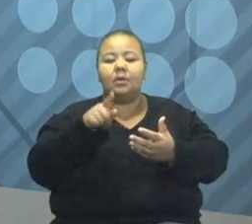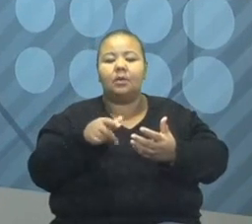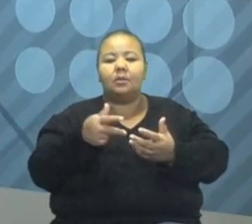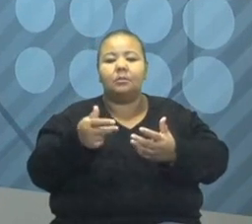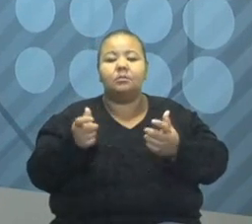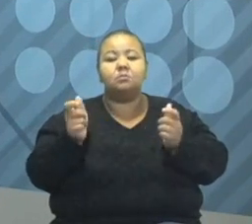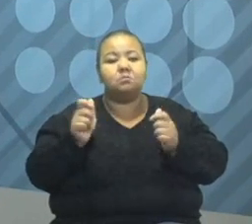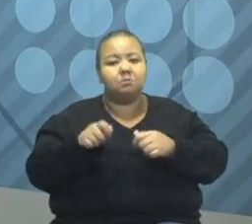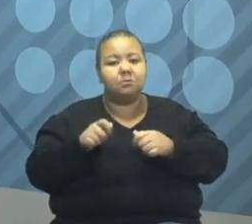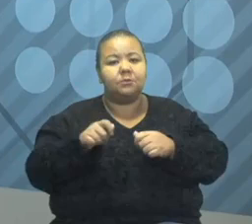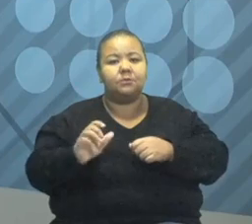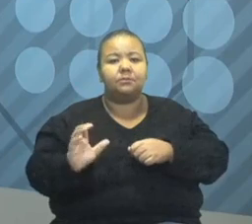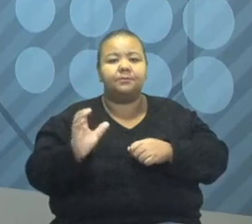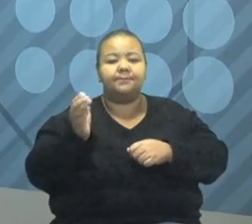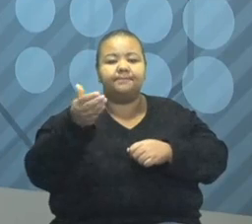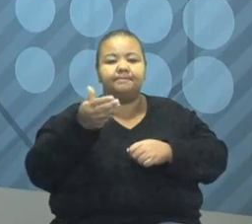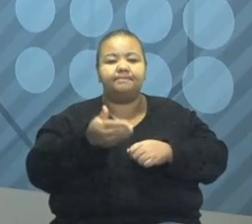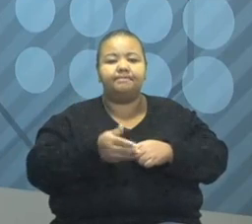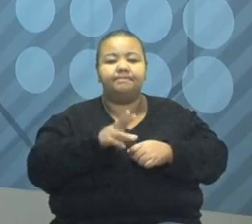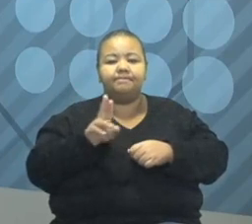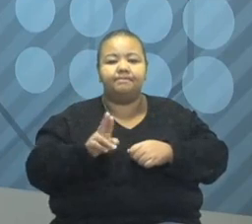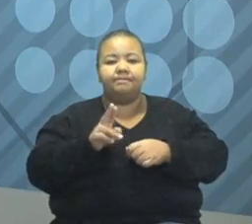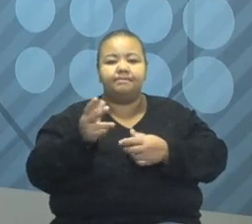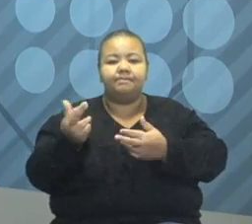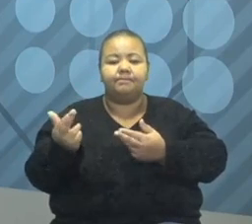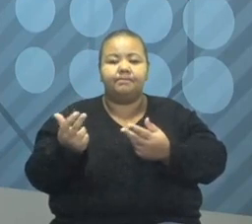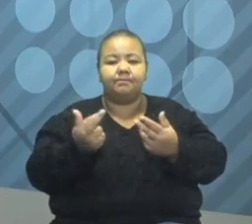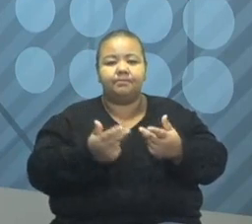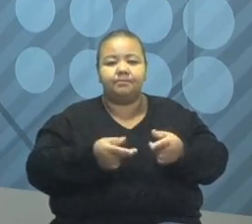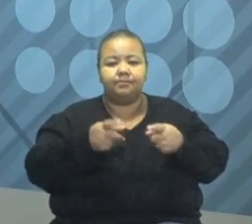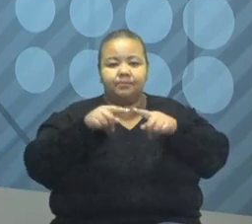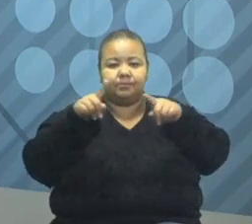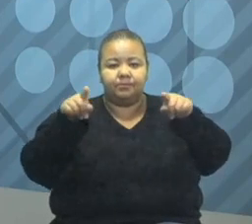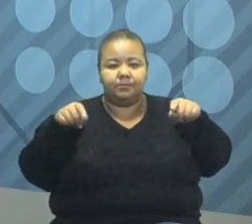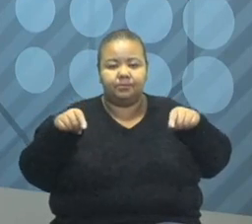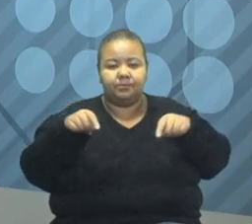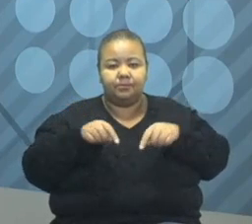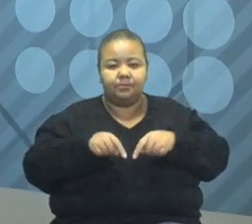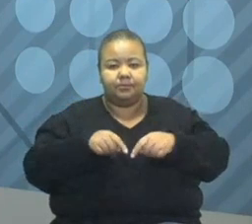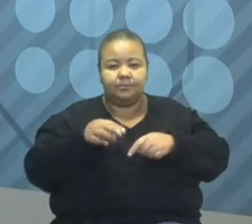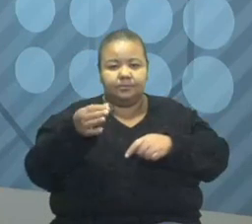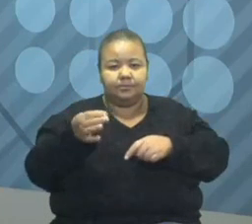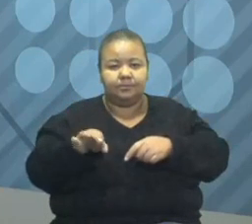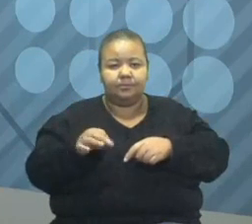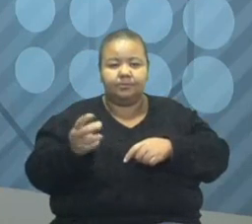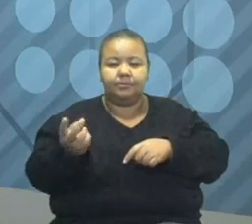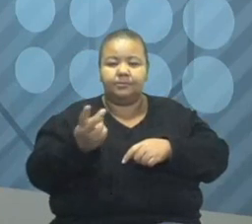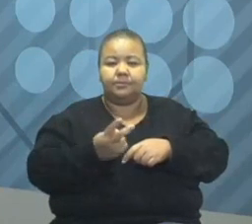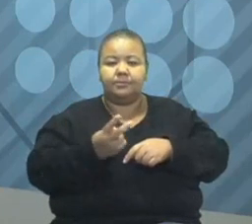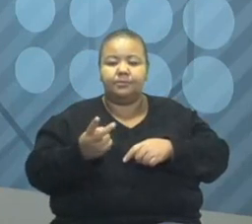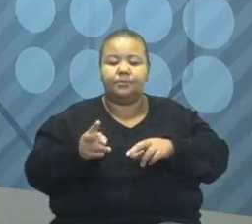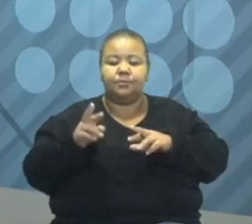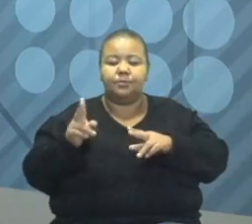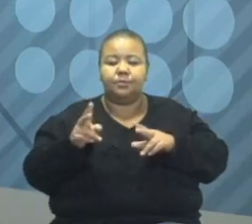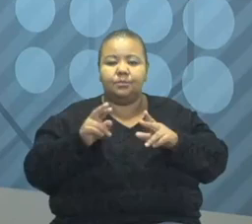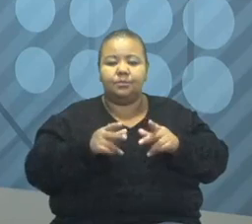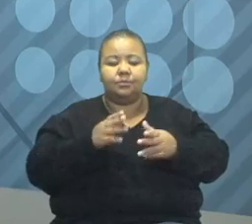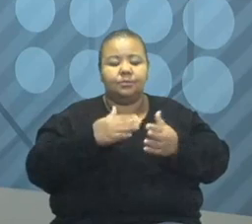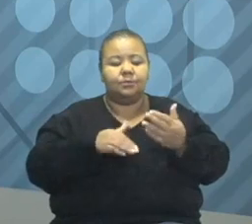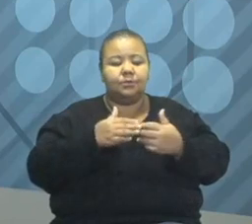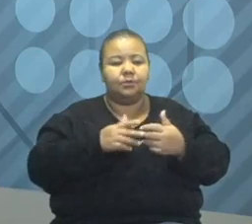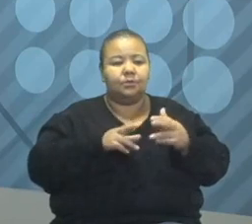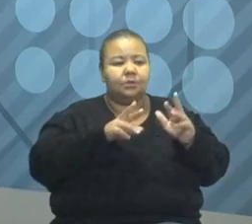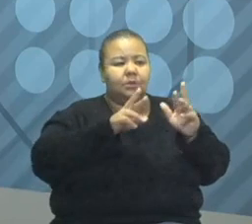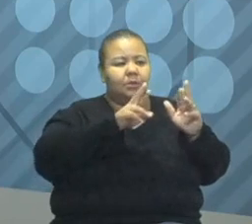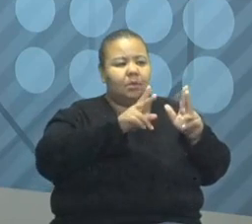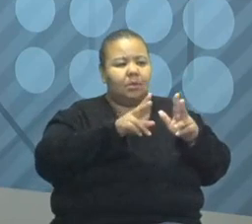é uma possibilidade também quando nós trabalhamos com a igualdade de matrizes. Certo? Lembrando que para as duas matrizes serem iguais, todos os seus elementos têm